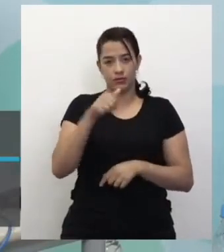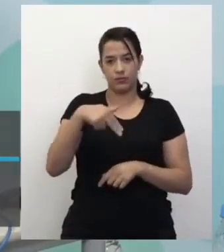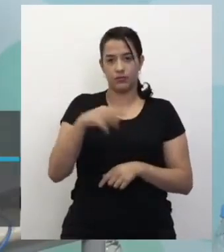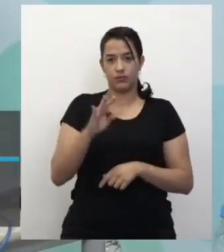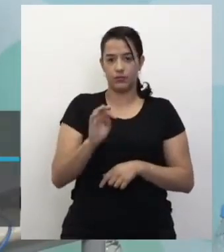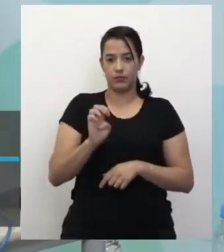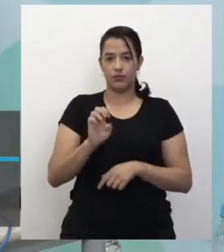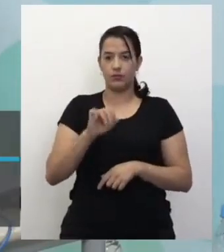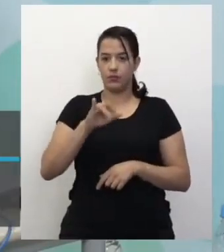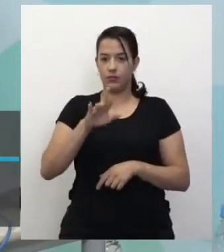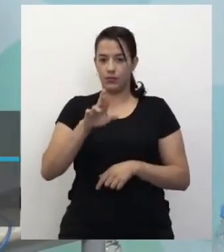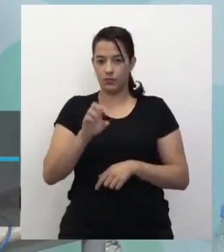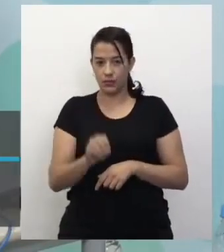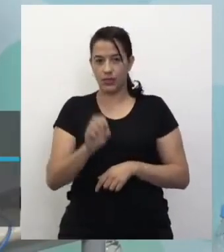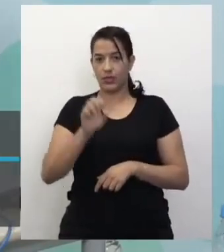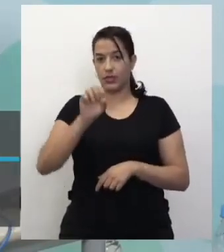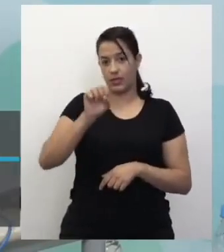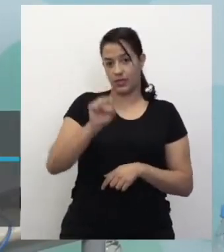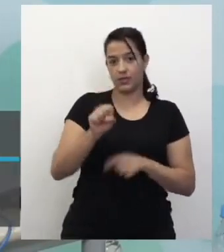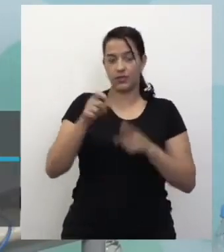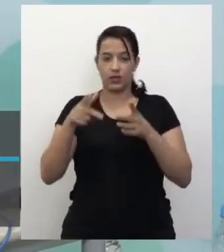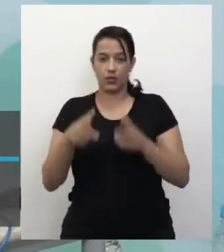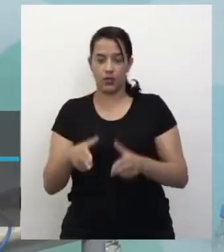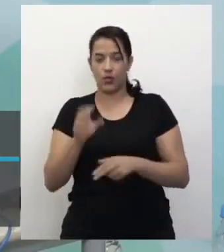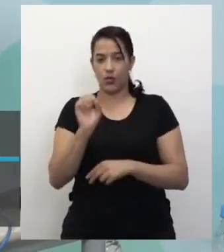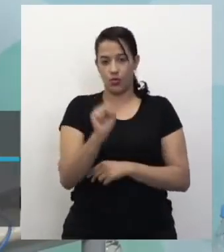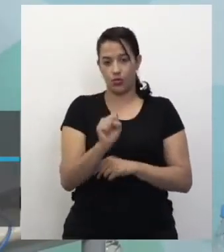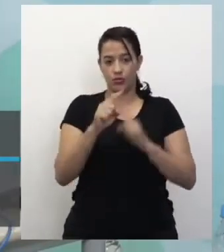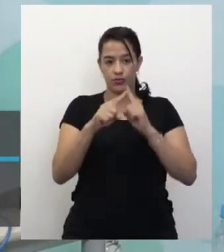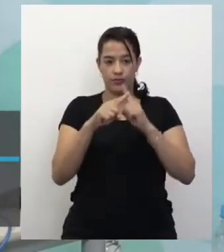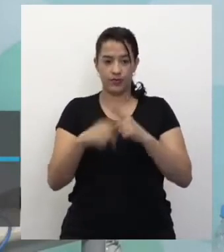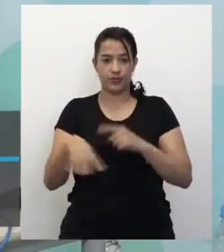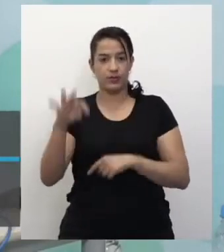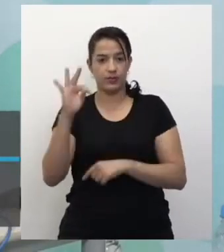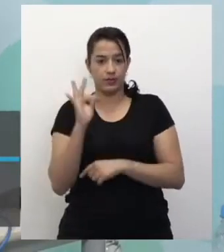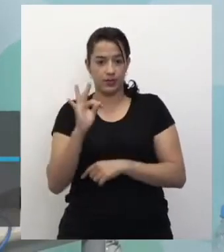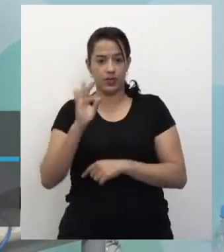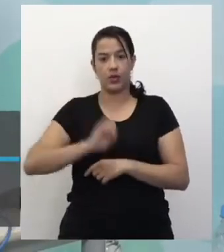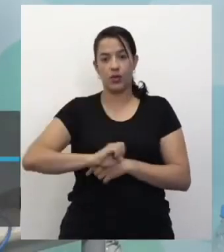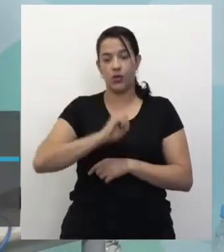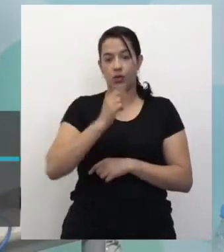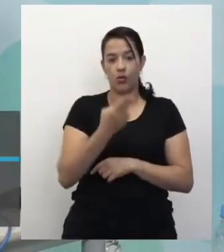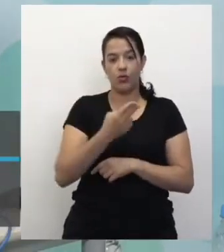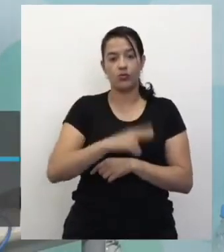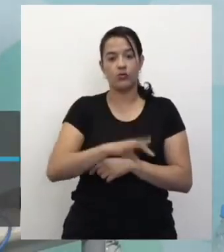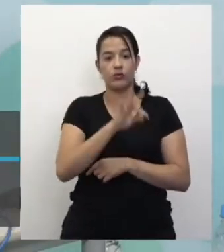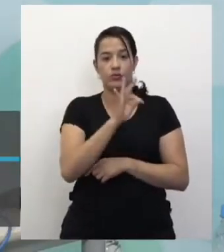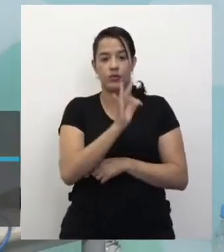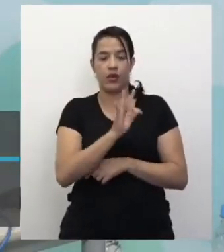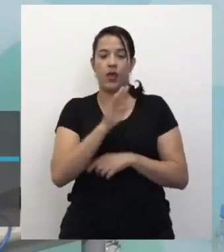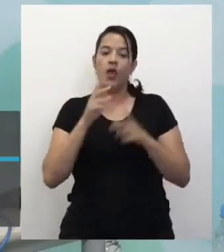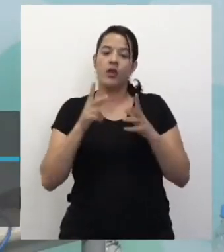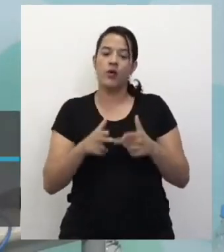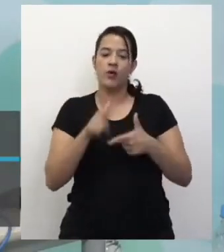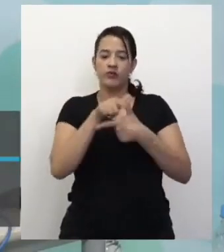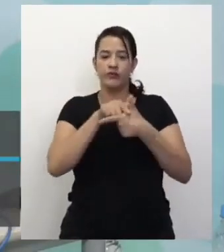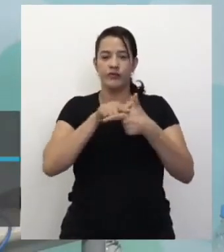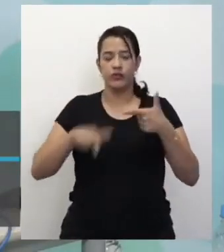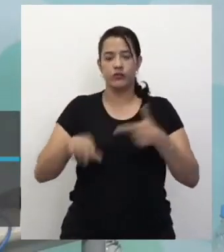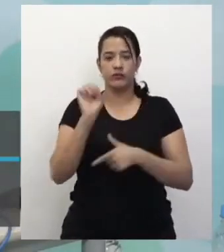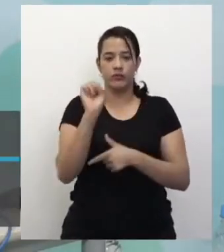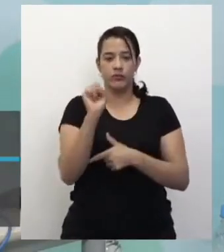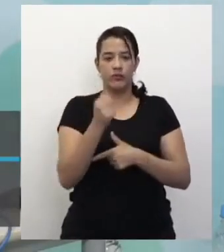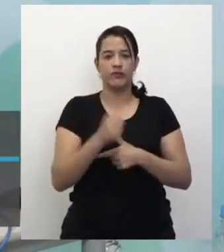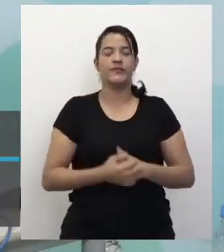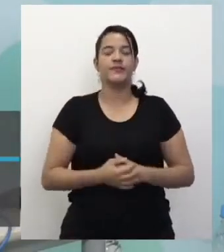que S é igual a 8 vezes T. Ou então, que o T é o S dividido por 8, Opa,